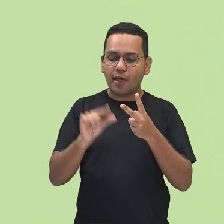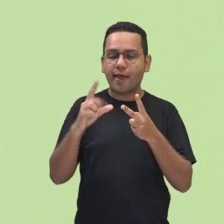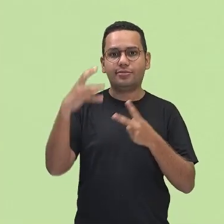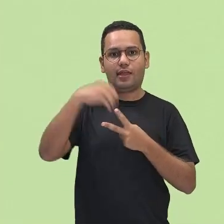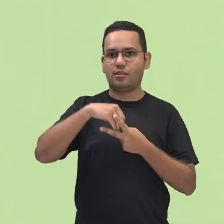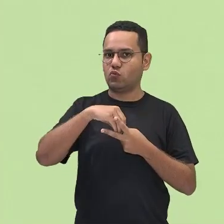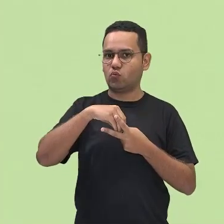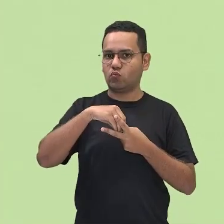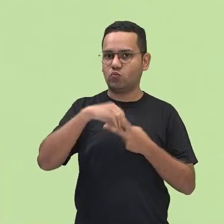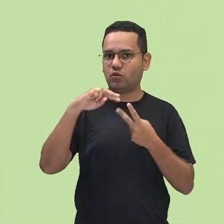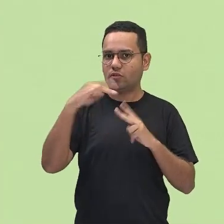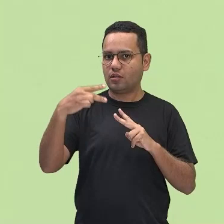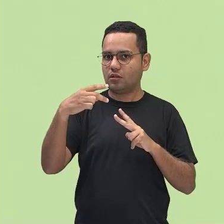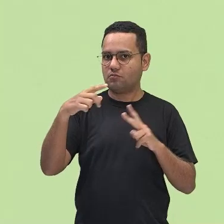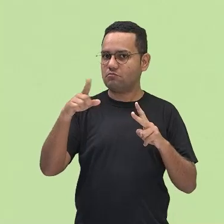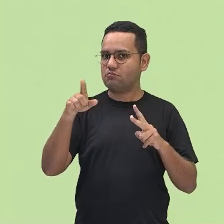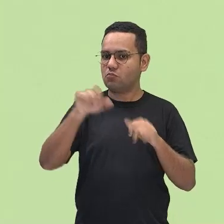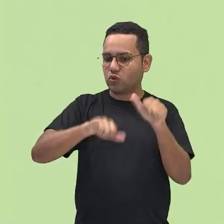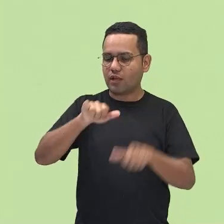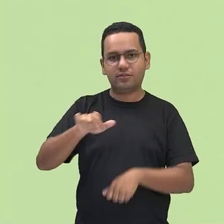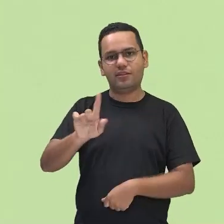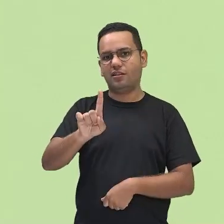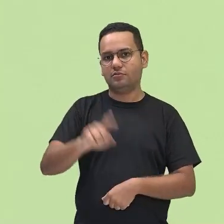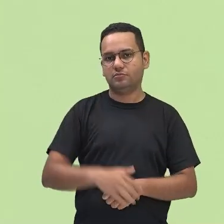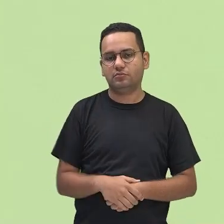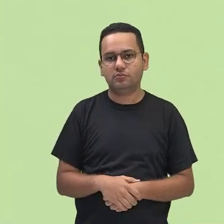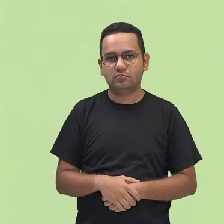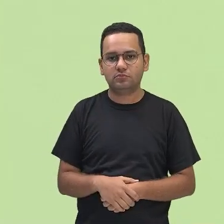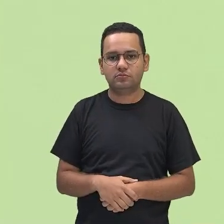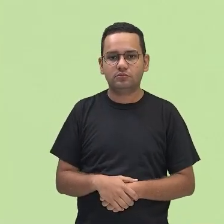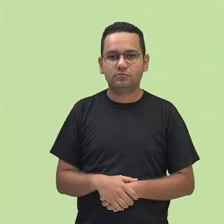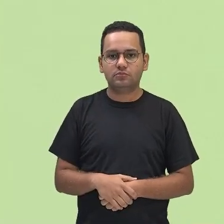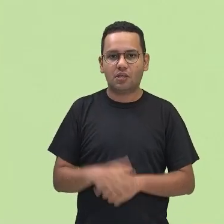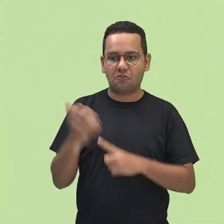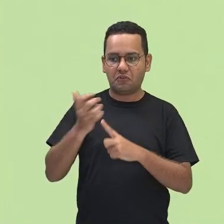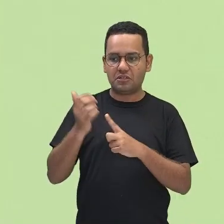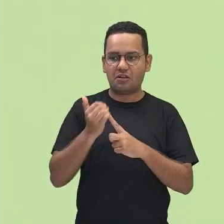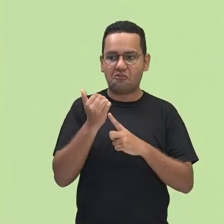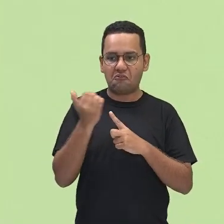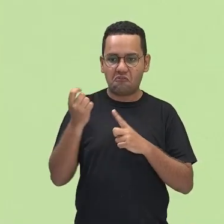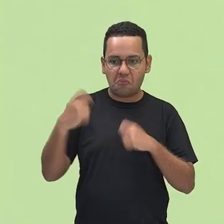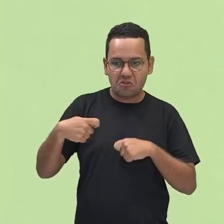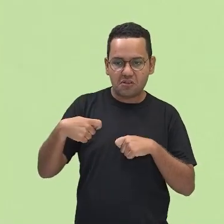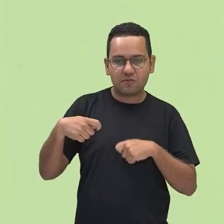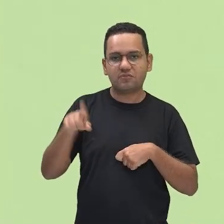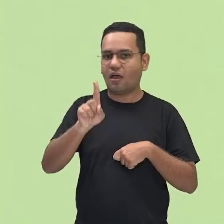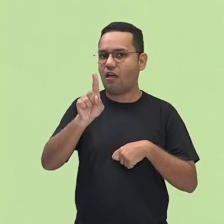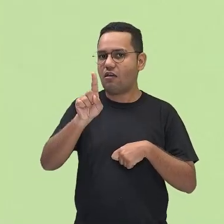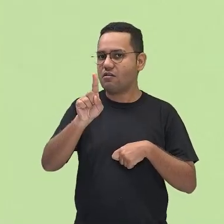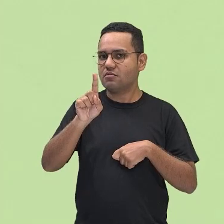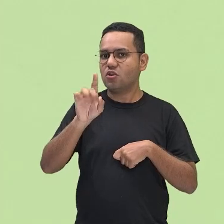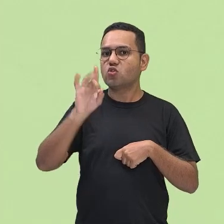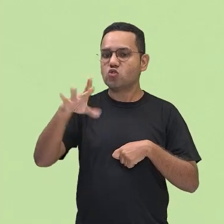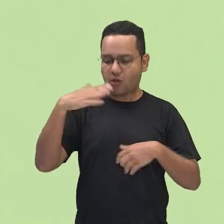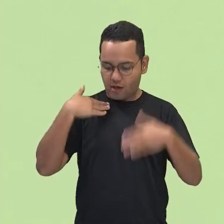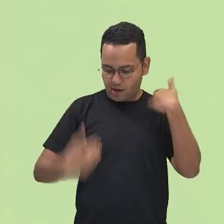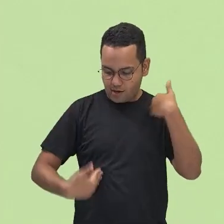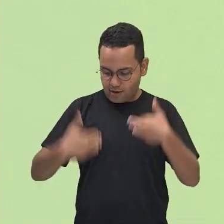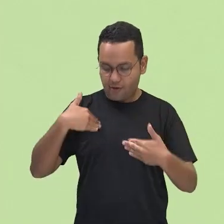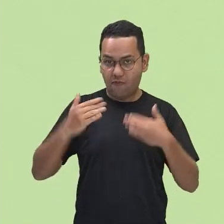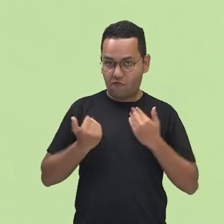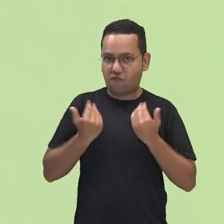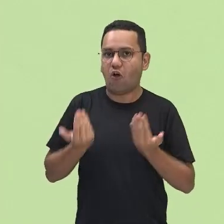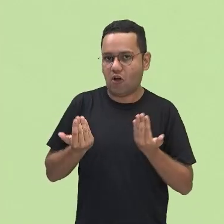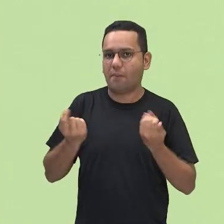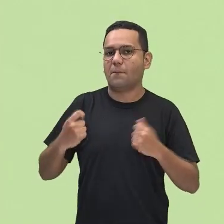eles não podem ser alterados pelo ambiente na grande maioria das vezes, certo? Então, vocês sabem aí a diferença entre os dois.